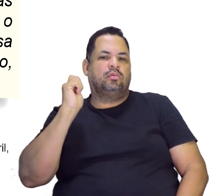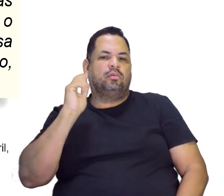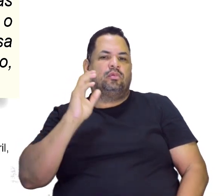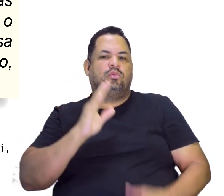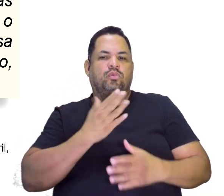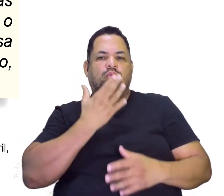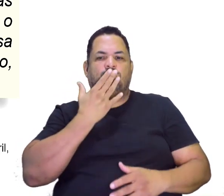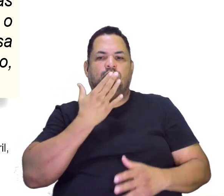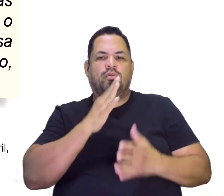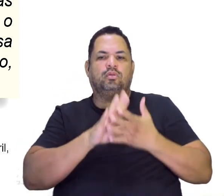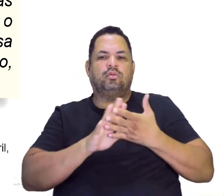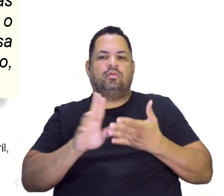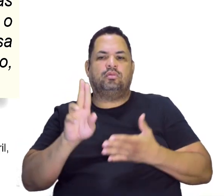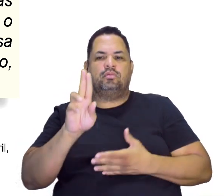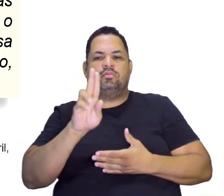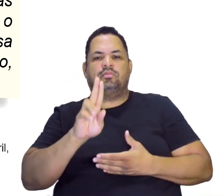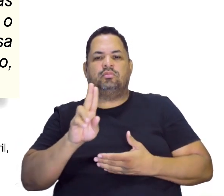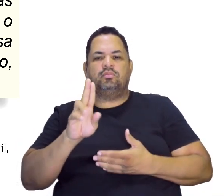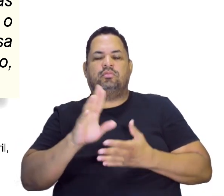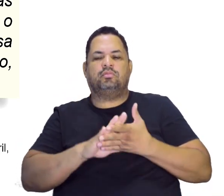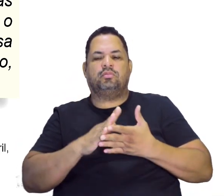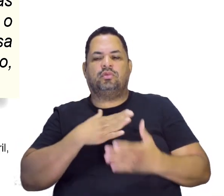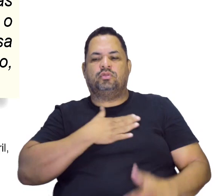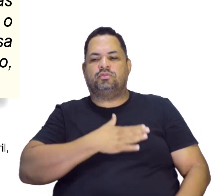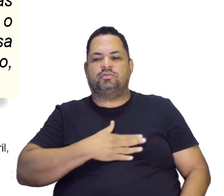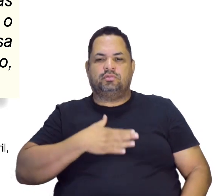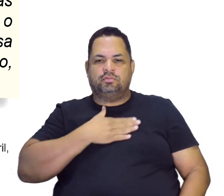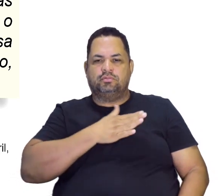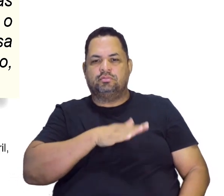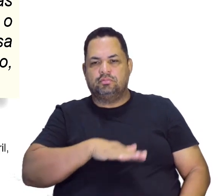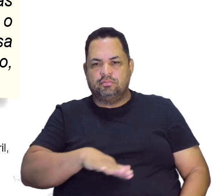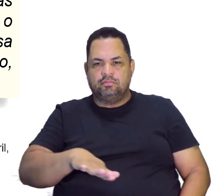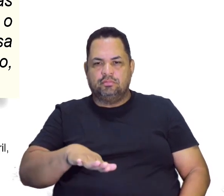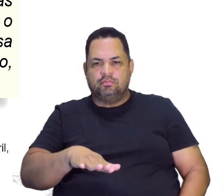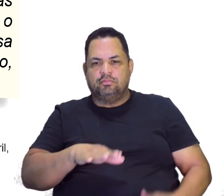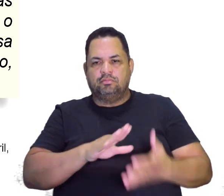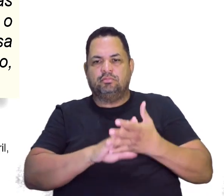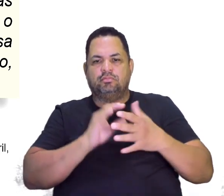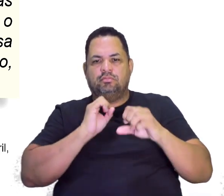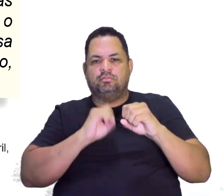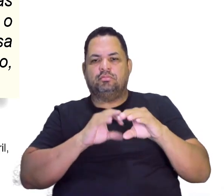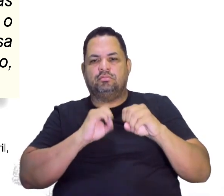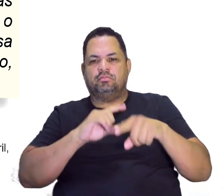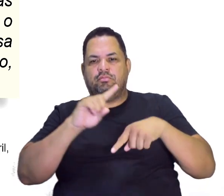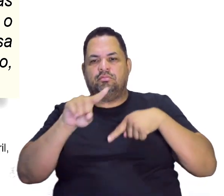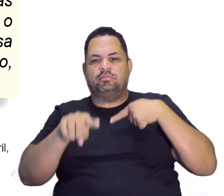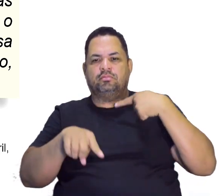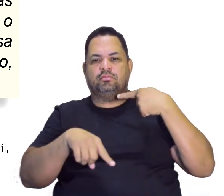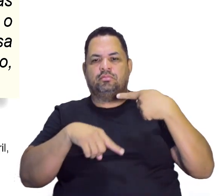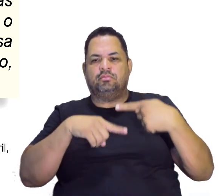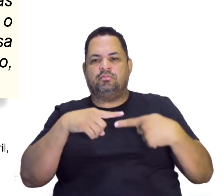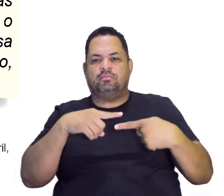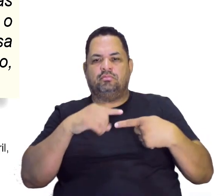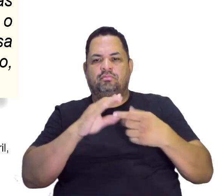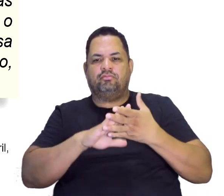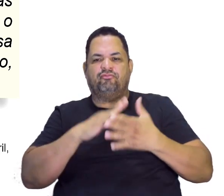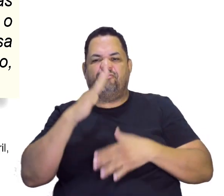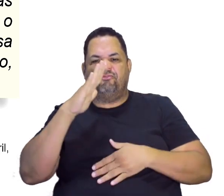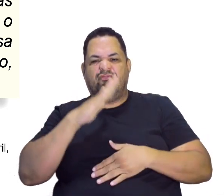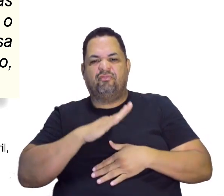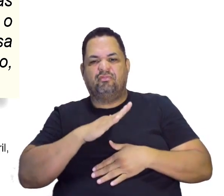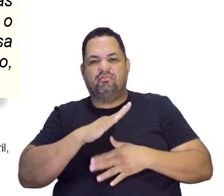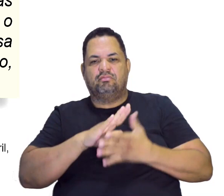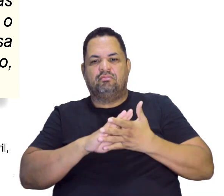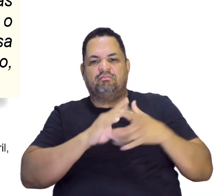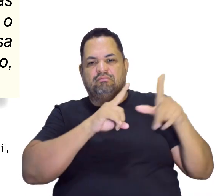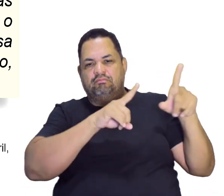as cores Que adorava em criança ensinaram-me depois que eram